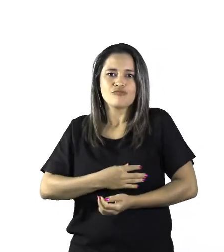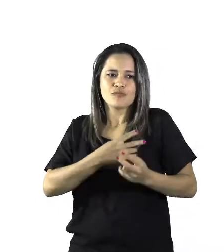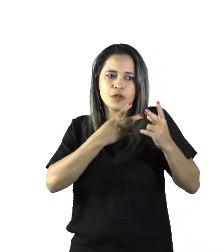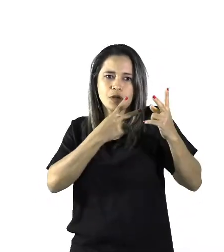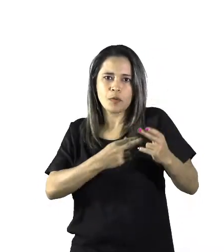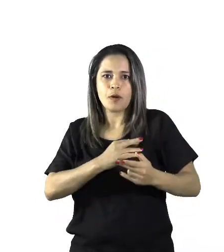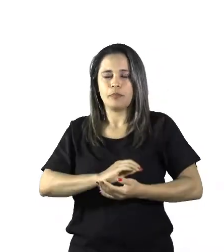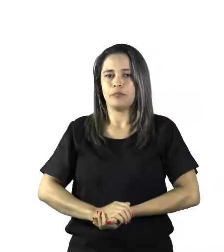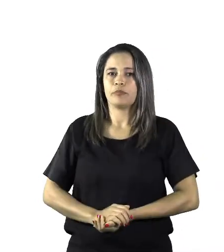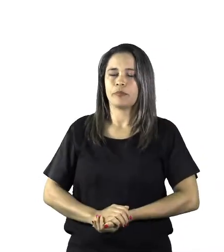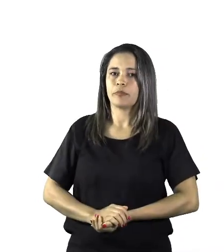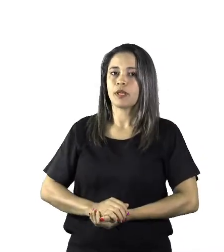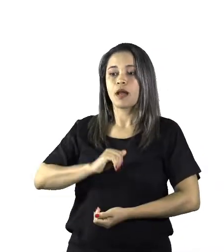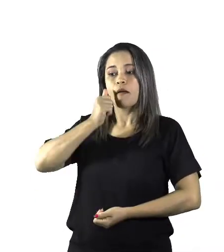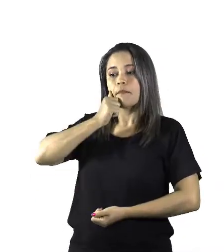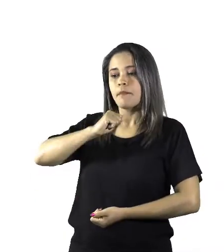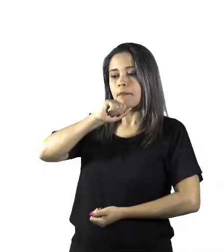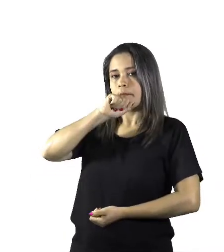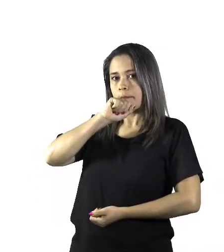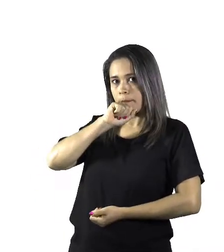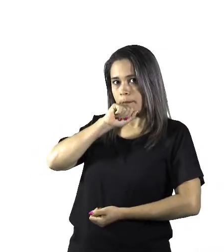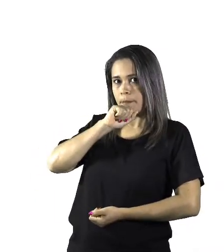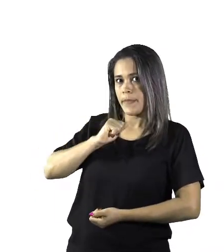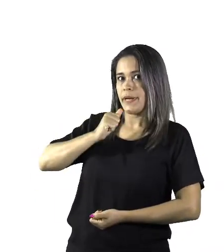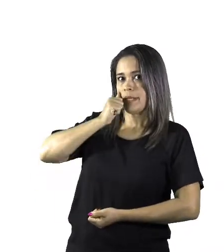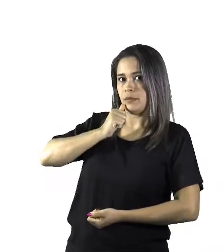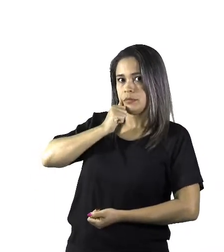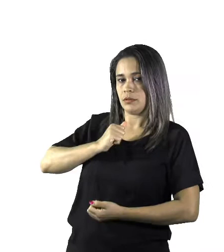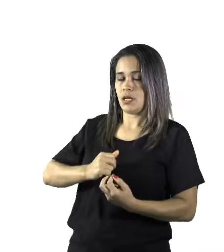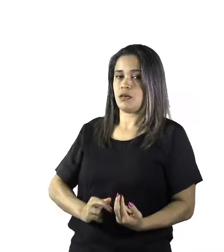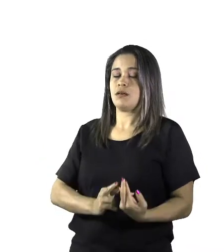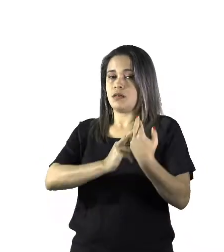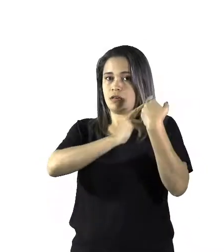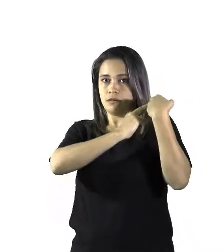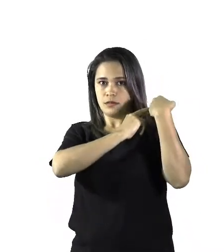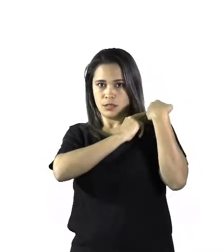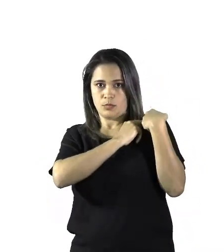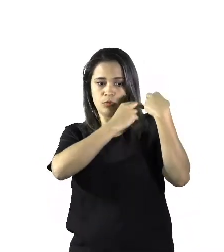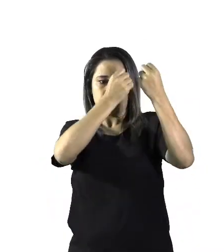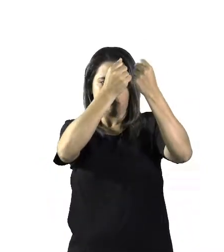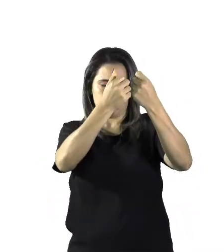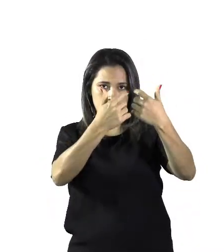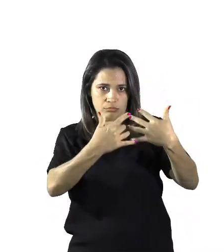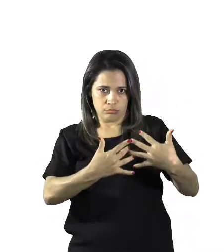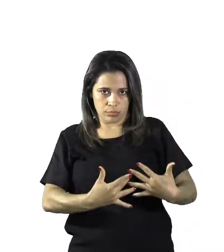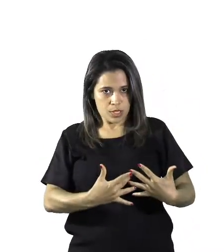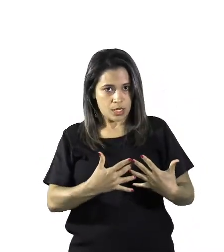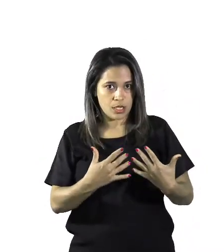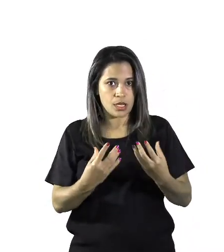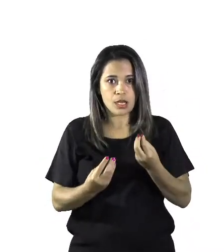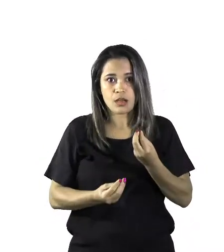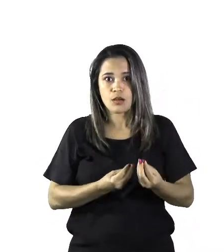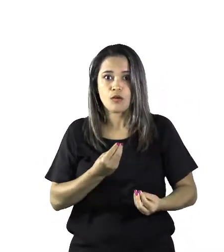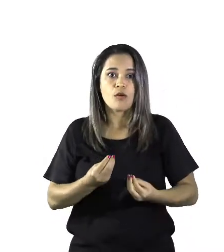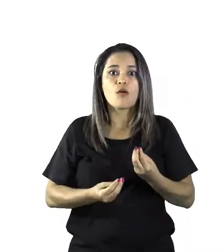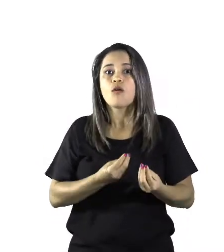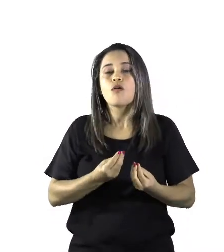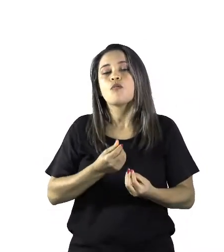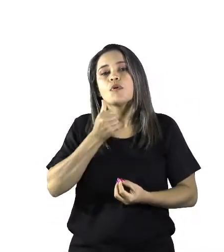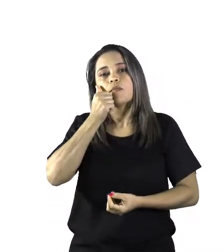menina, outra personagem, responsável por explicar como a menina tem essa